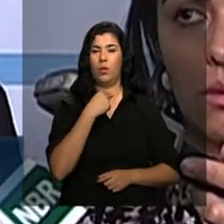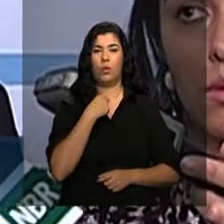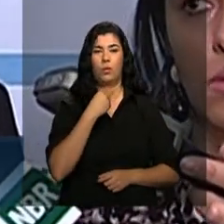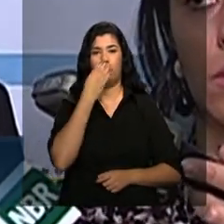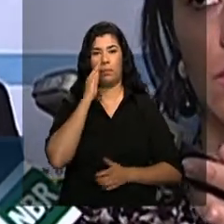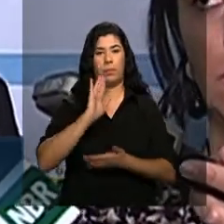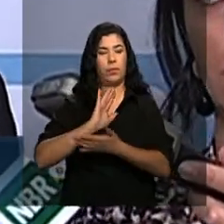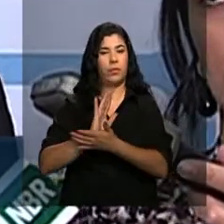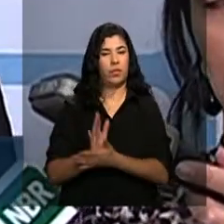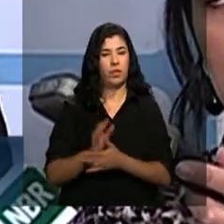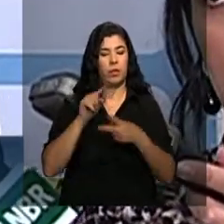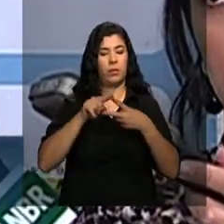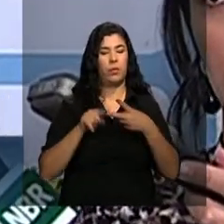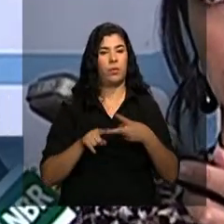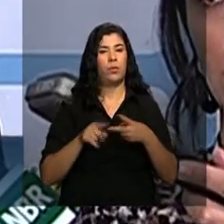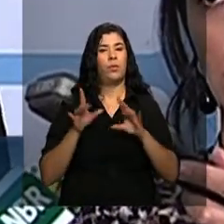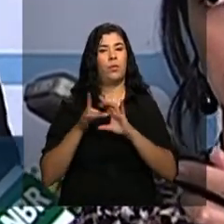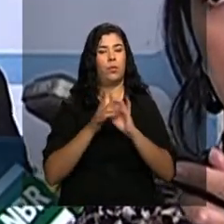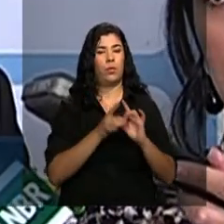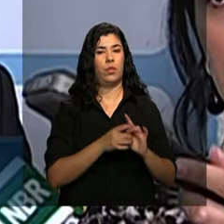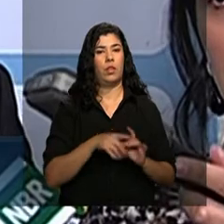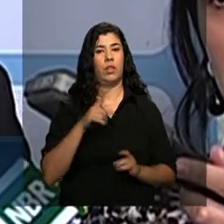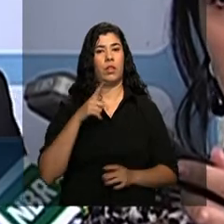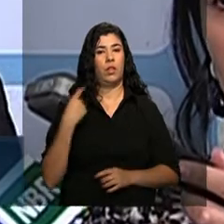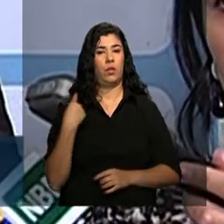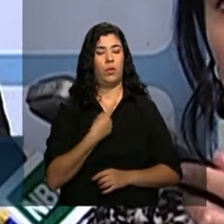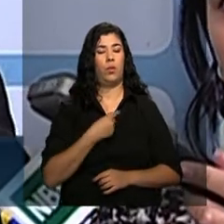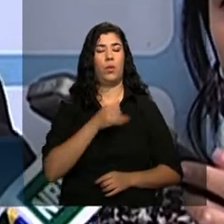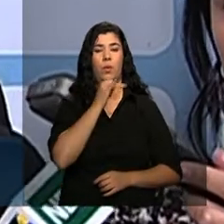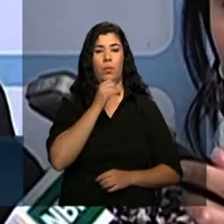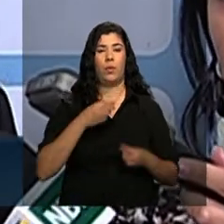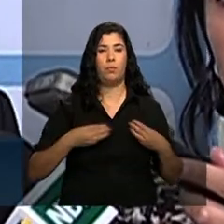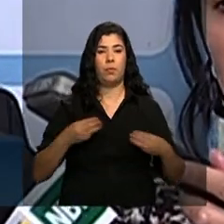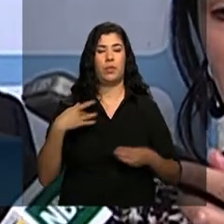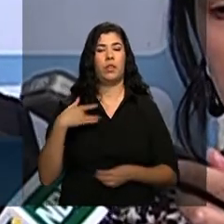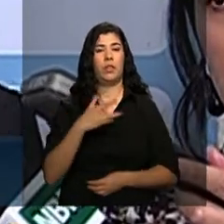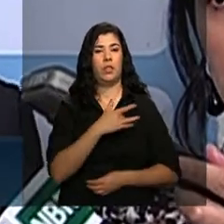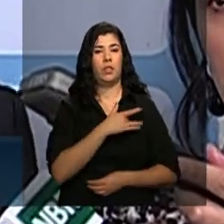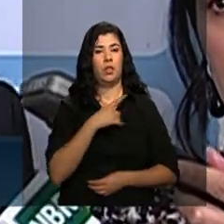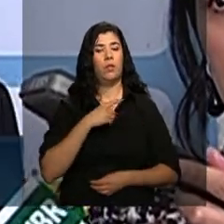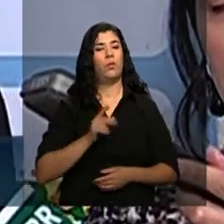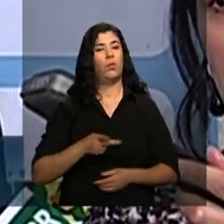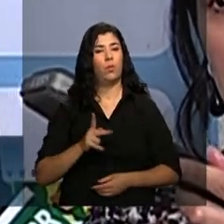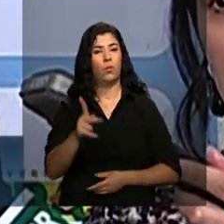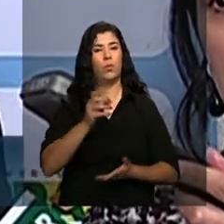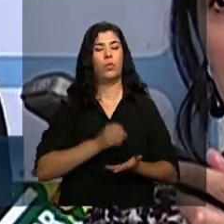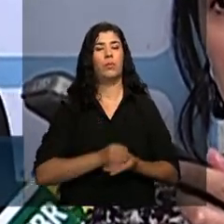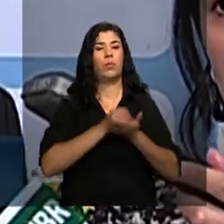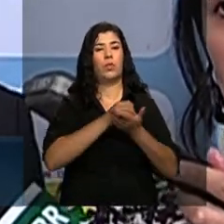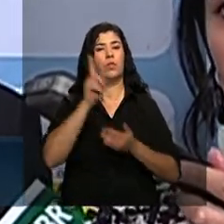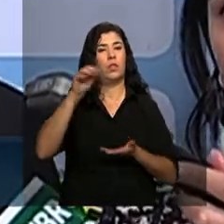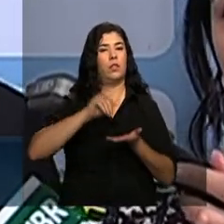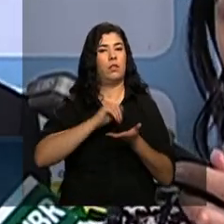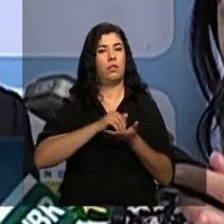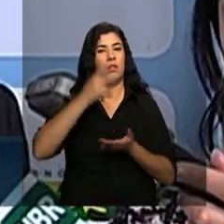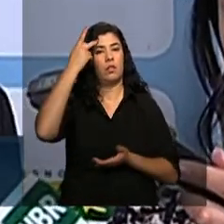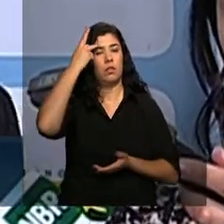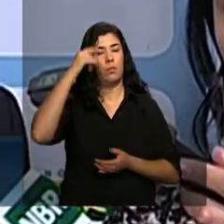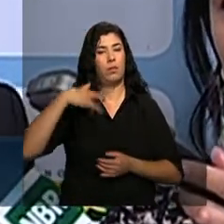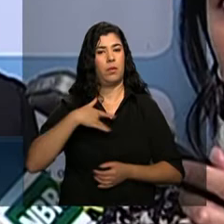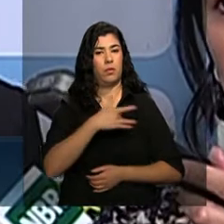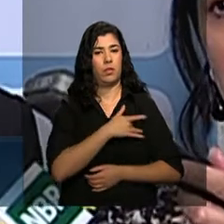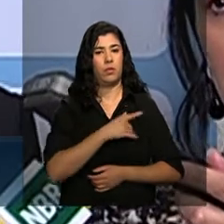duas dimensões. E no nosso caso, o Ministério da Saúde, nós estamos dando todo o apoio, não só para a Secretaria de Estado de São Paulo, mas para todas as